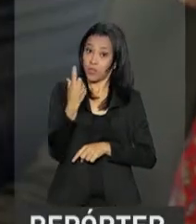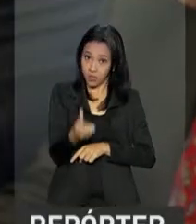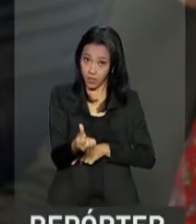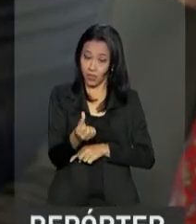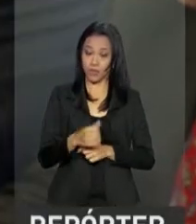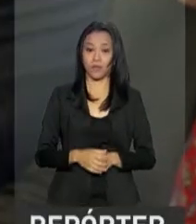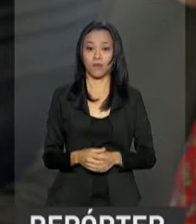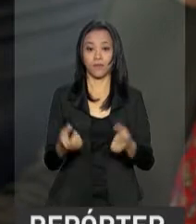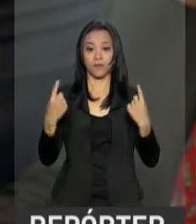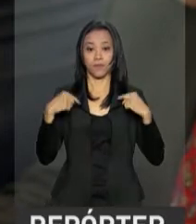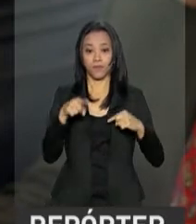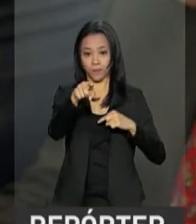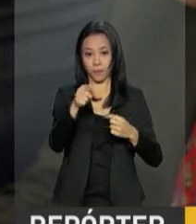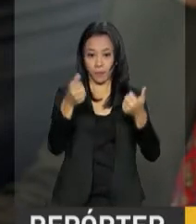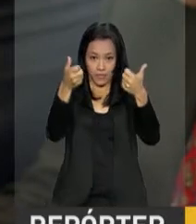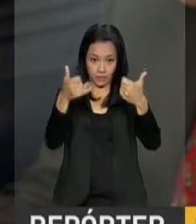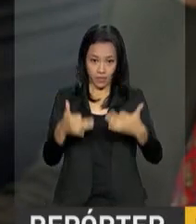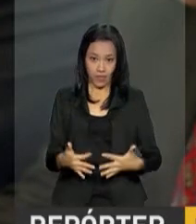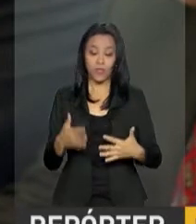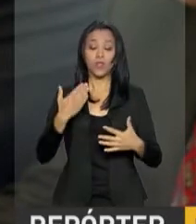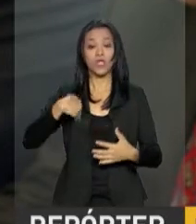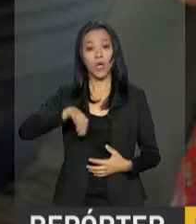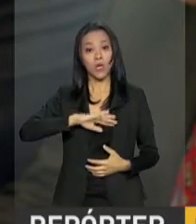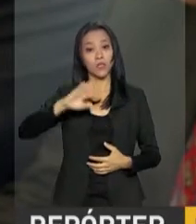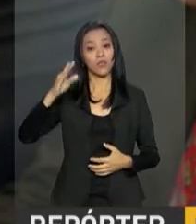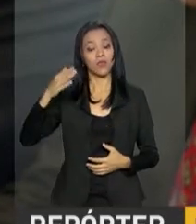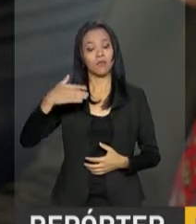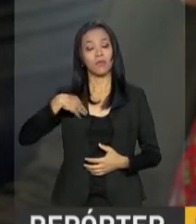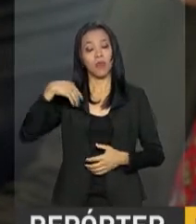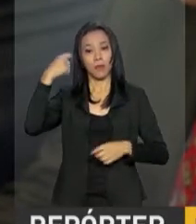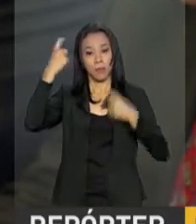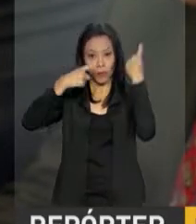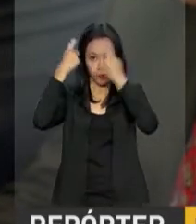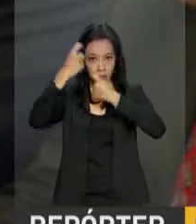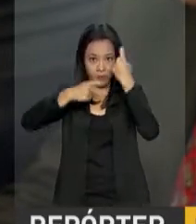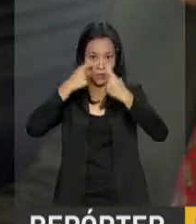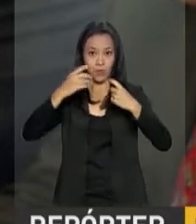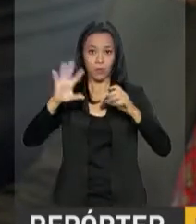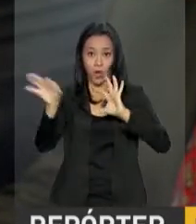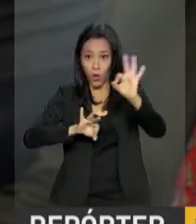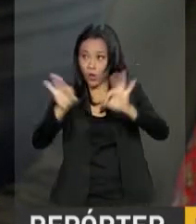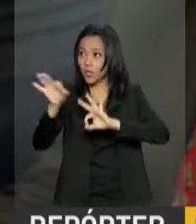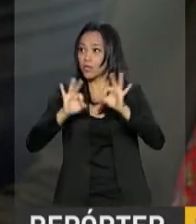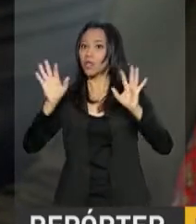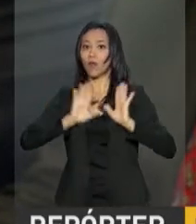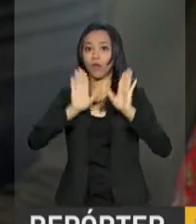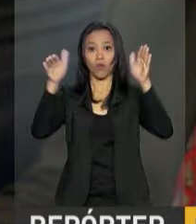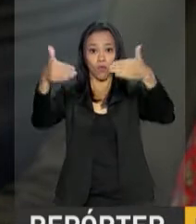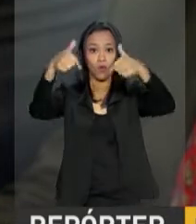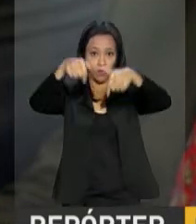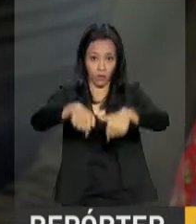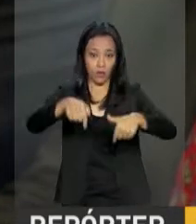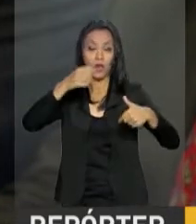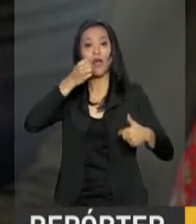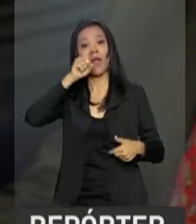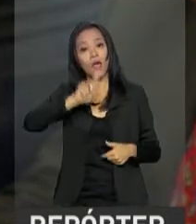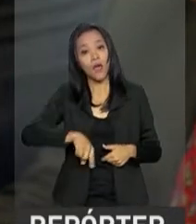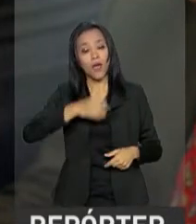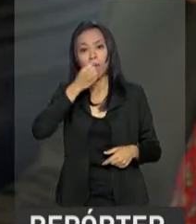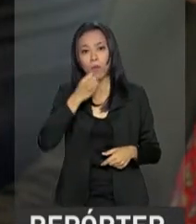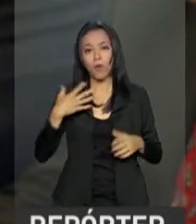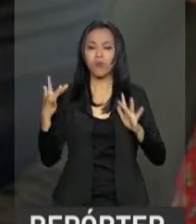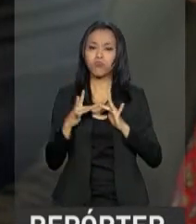nossa preocupação quando propusemos a estrutura do furo foi de consolidar a boa relação ao alcançado nos últimos